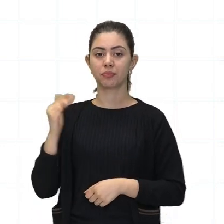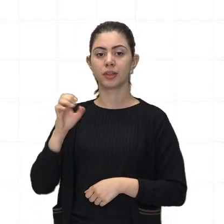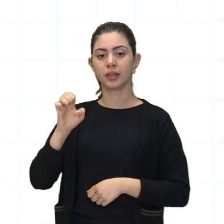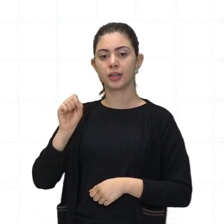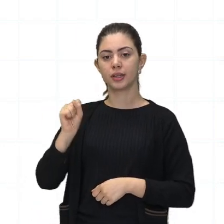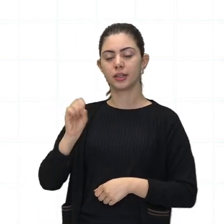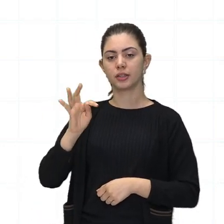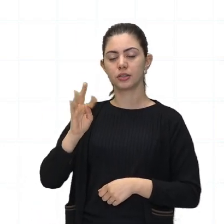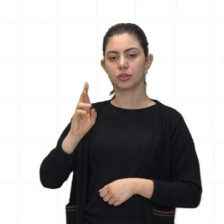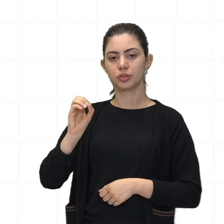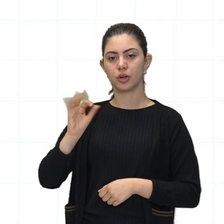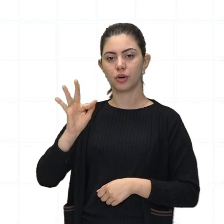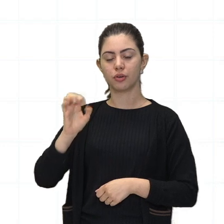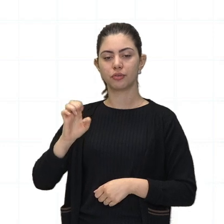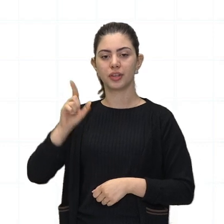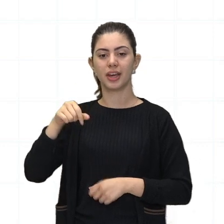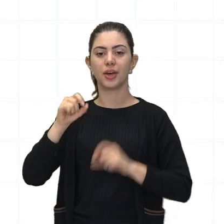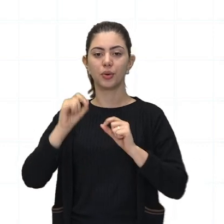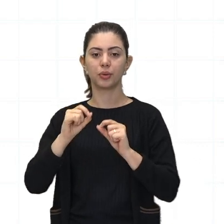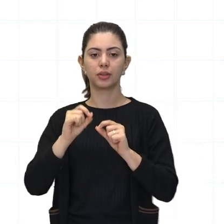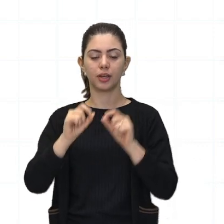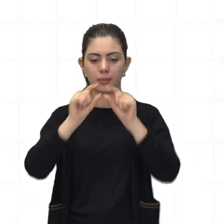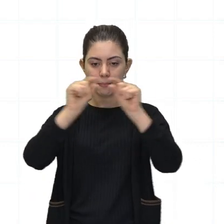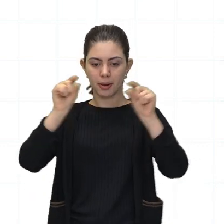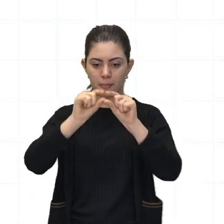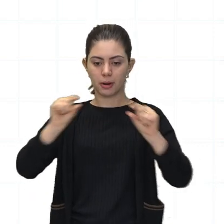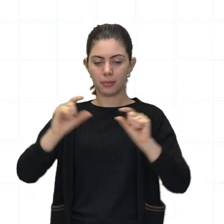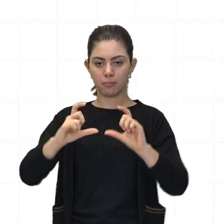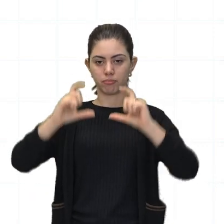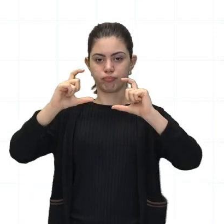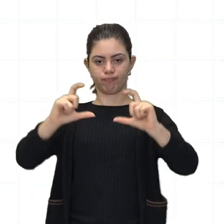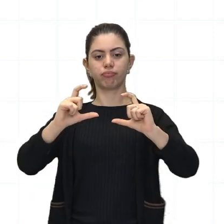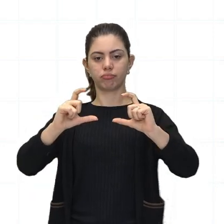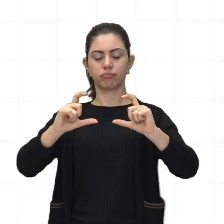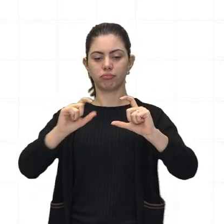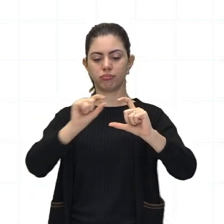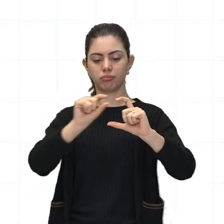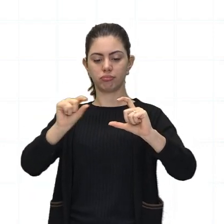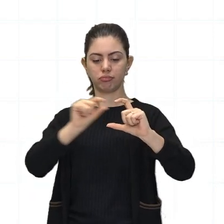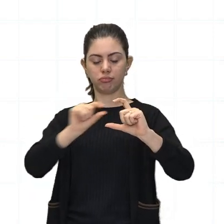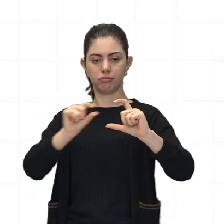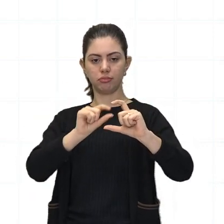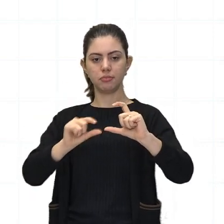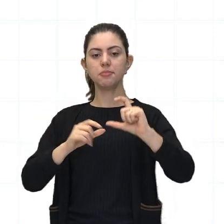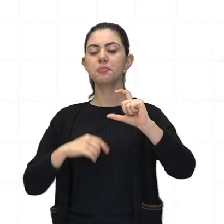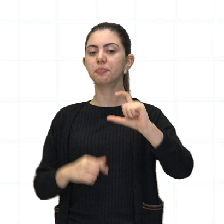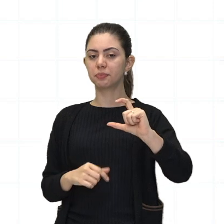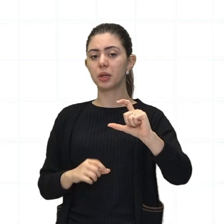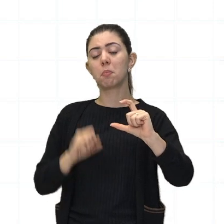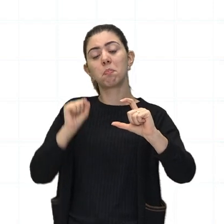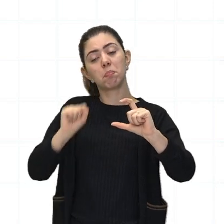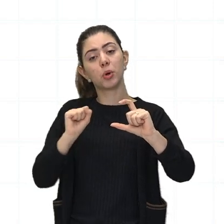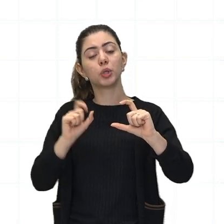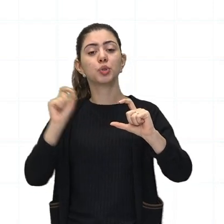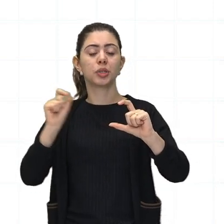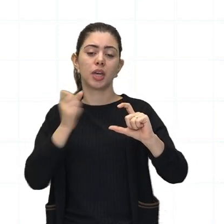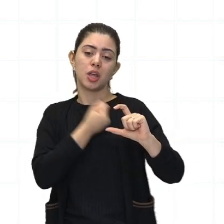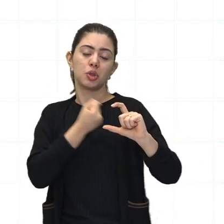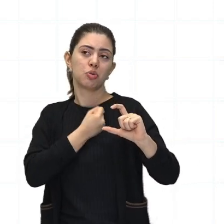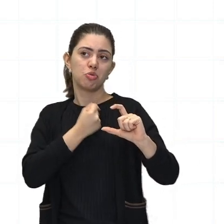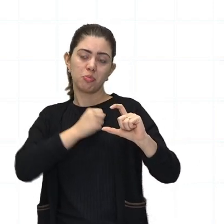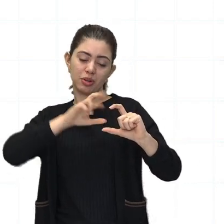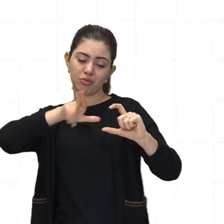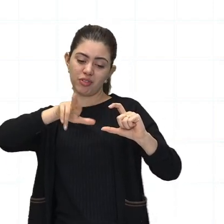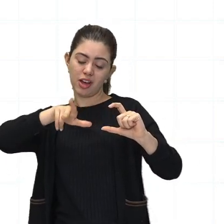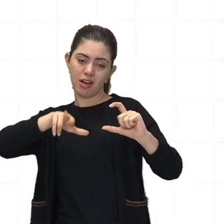grupo de versos organizados em uma unidade estrutural. As estrofes podem ter diferentes números de versos